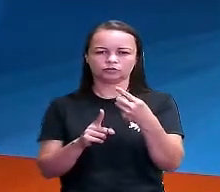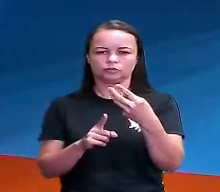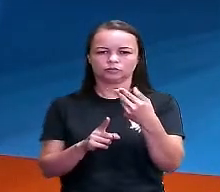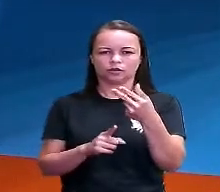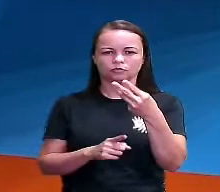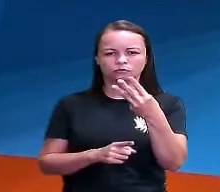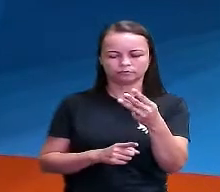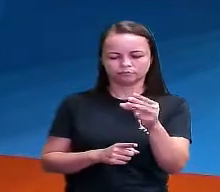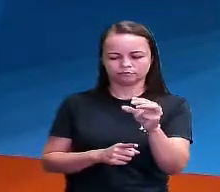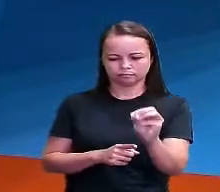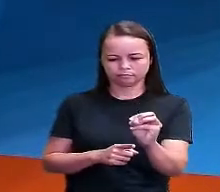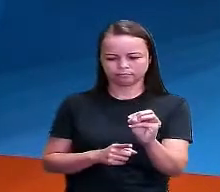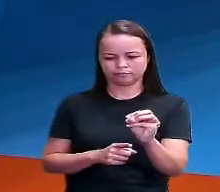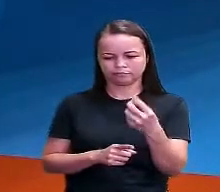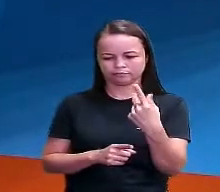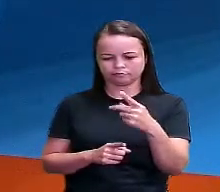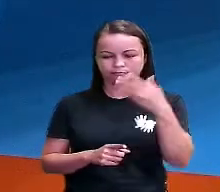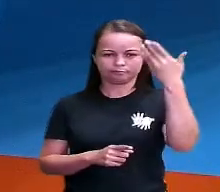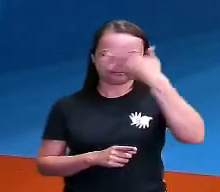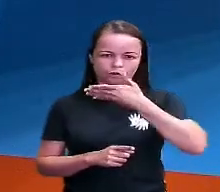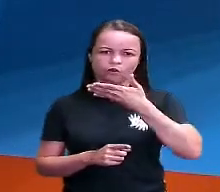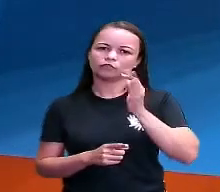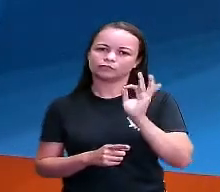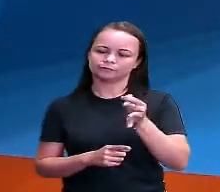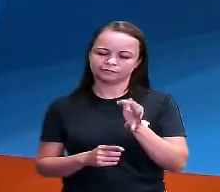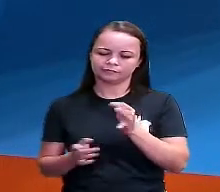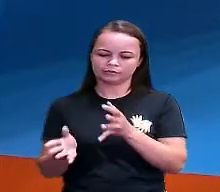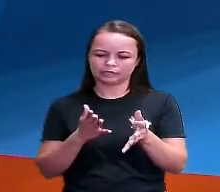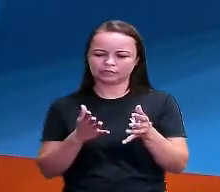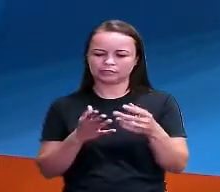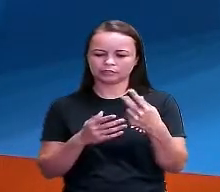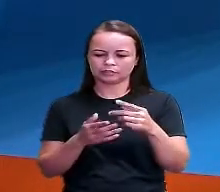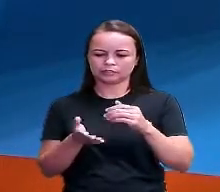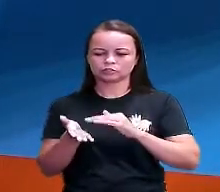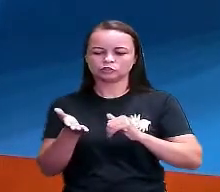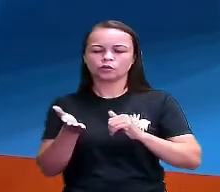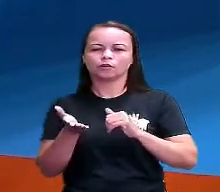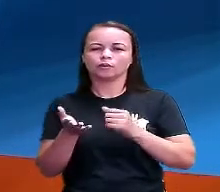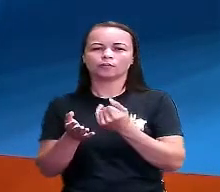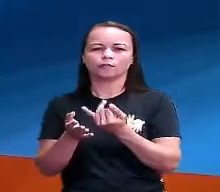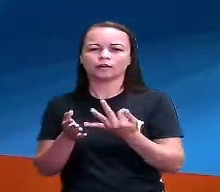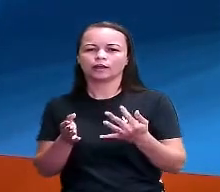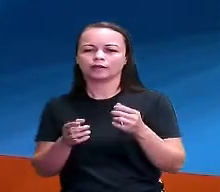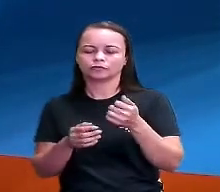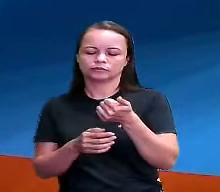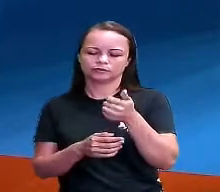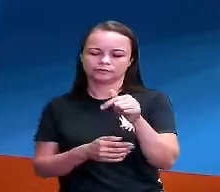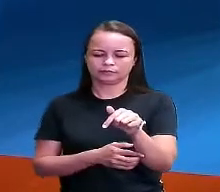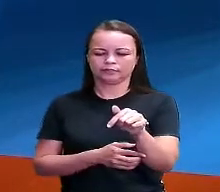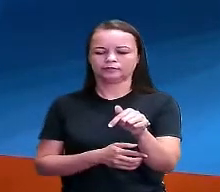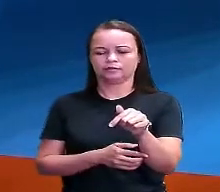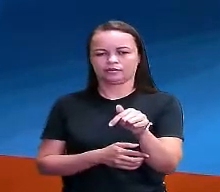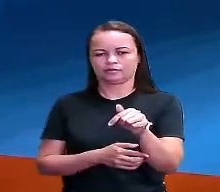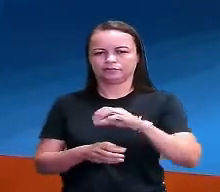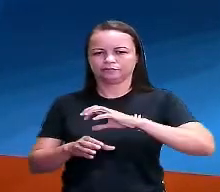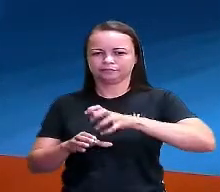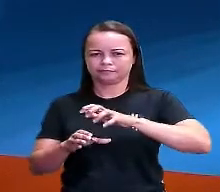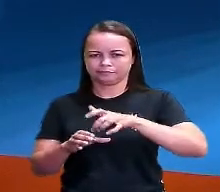está certa. E aí, qual é a nossa respostinha? Quantas garrafas sobraram? Sobraram 17 garrafinhas de